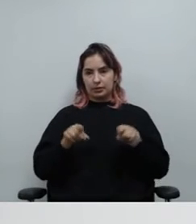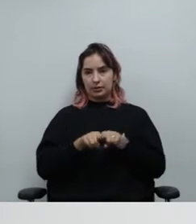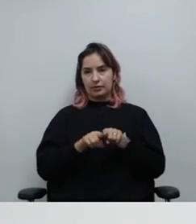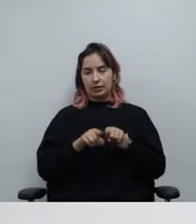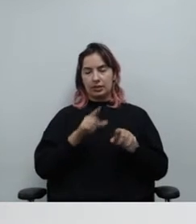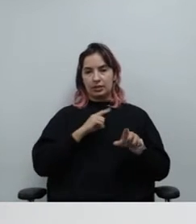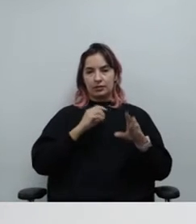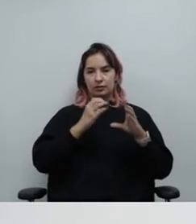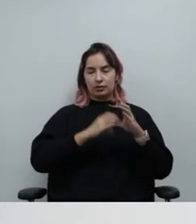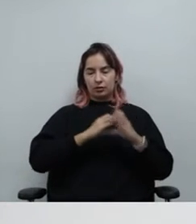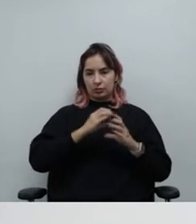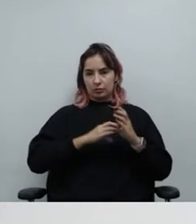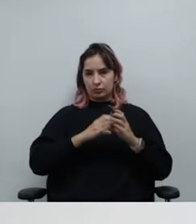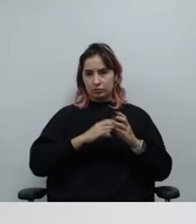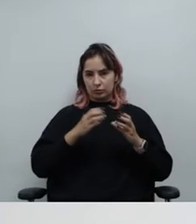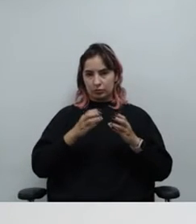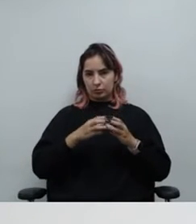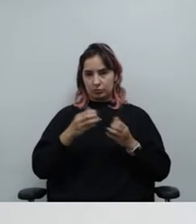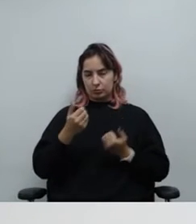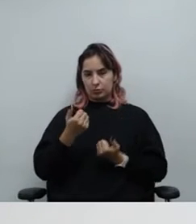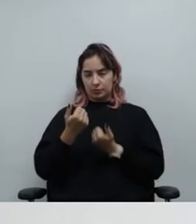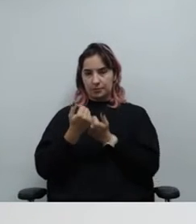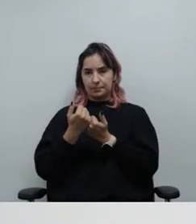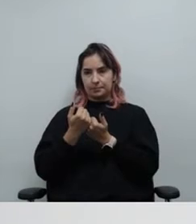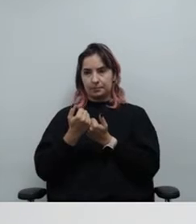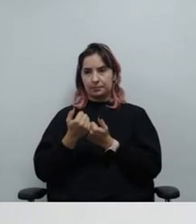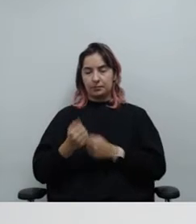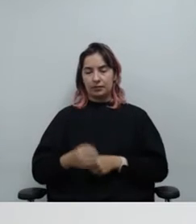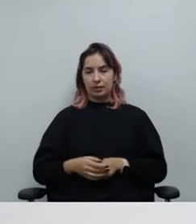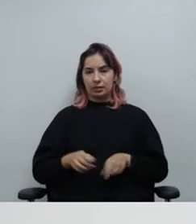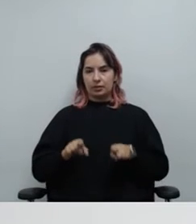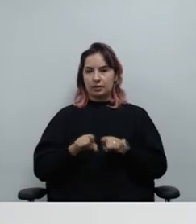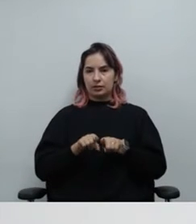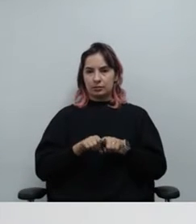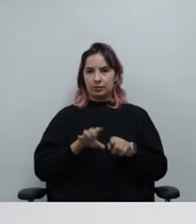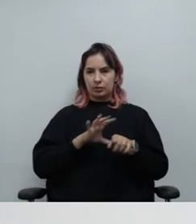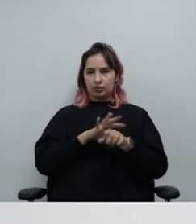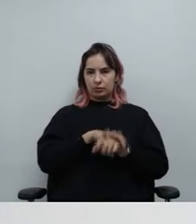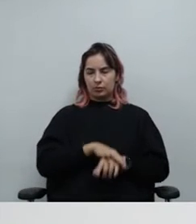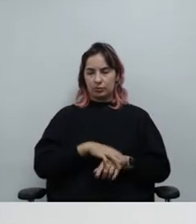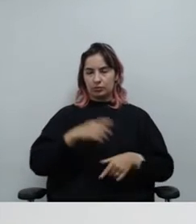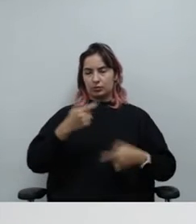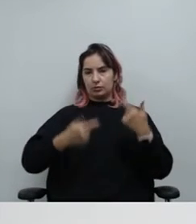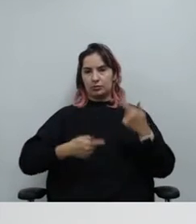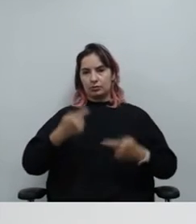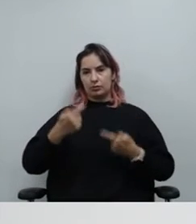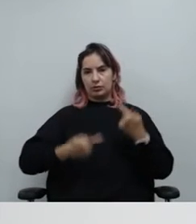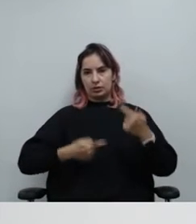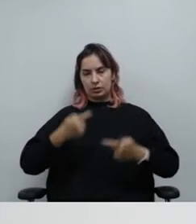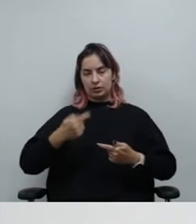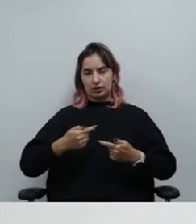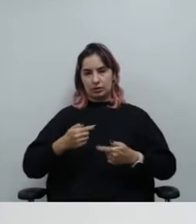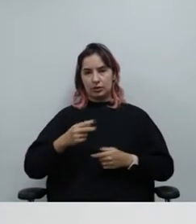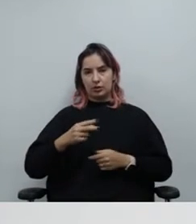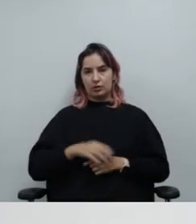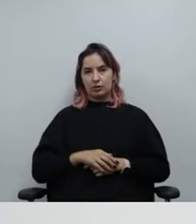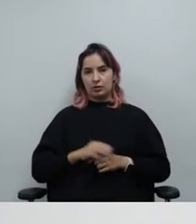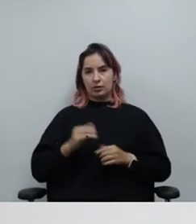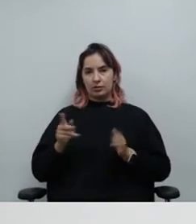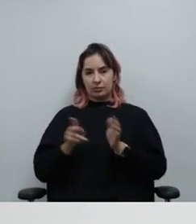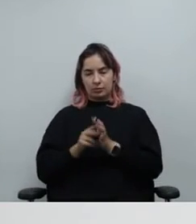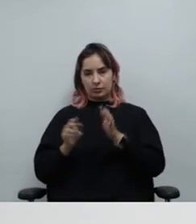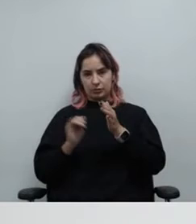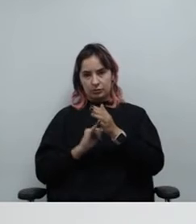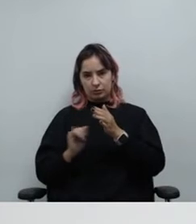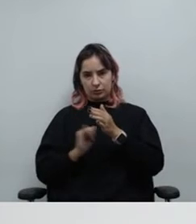para o quadro de apoio, e esse compromisso de aprimoramento da política não foi do Vinícius, do Marcelo, foi da instituição